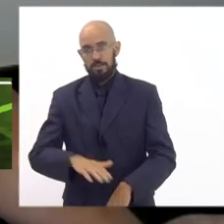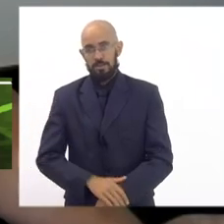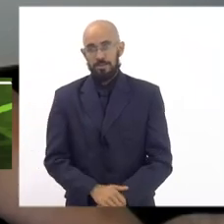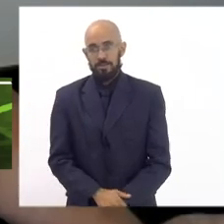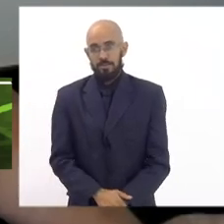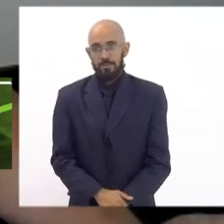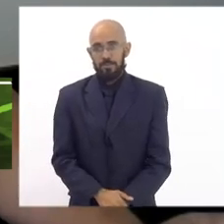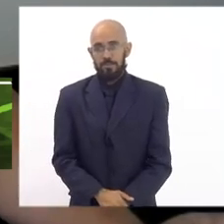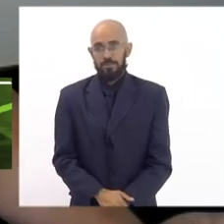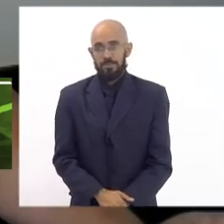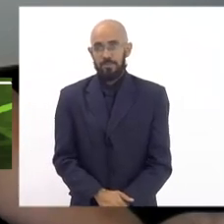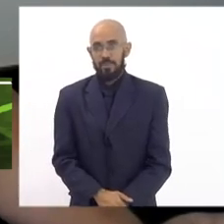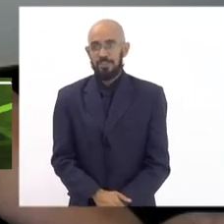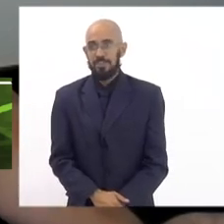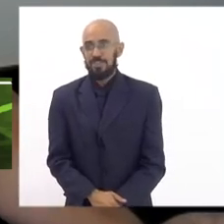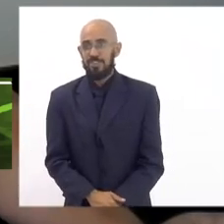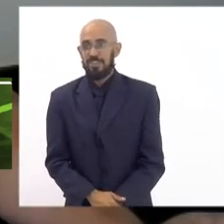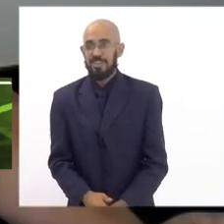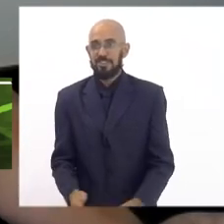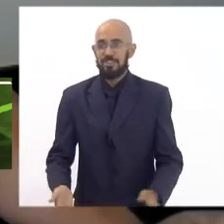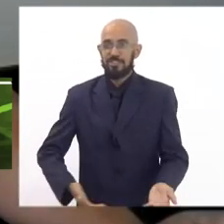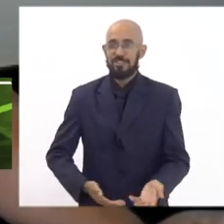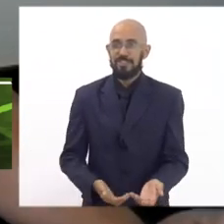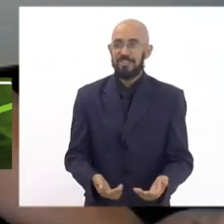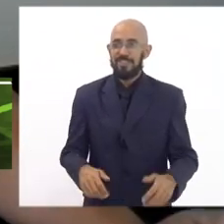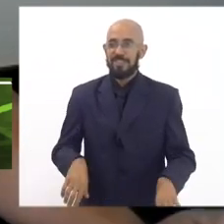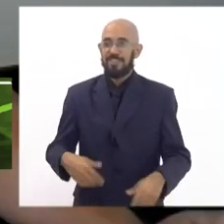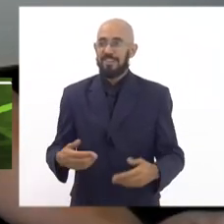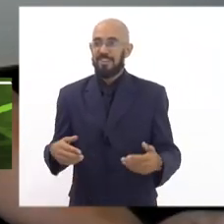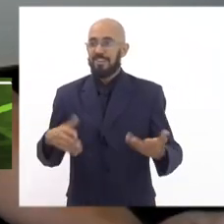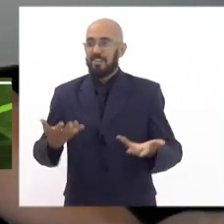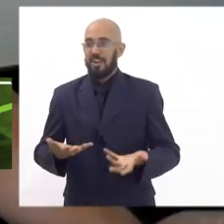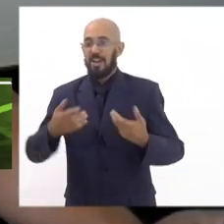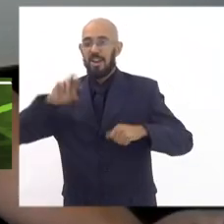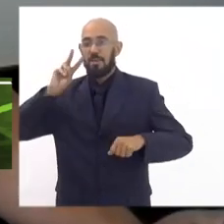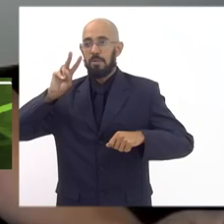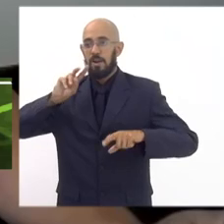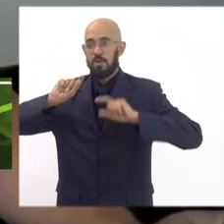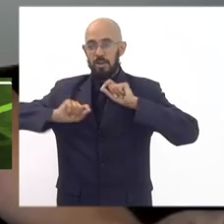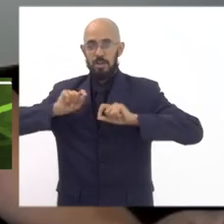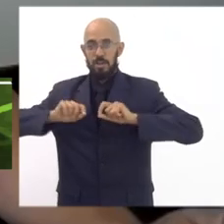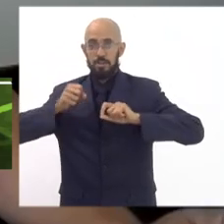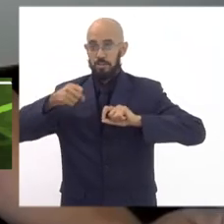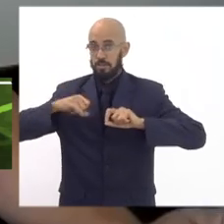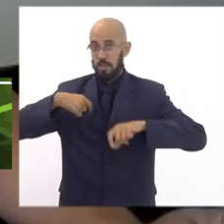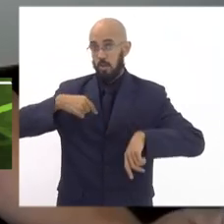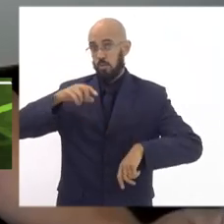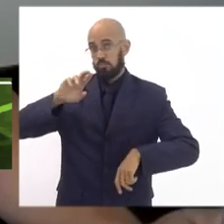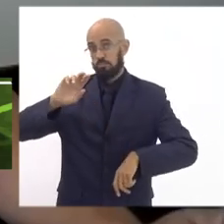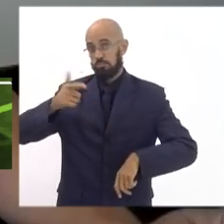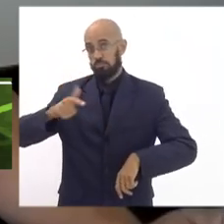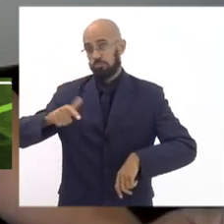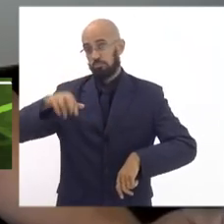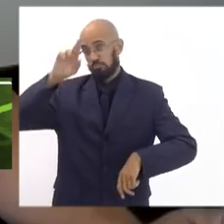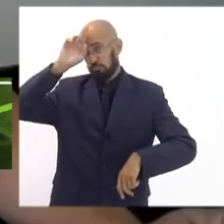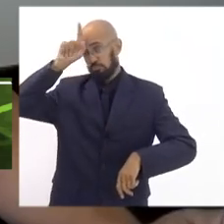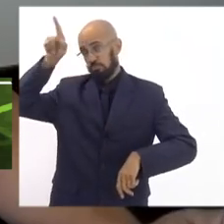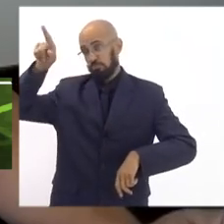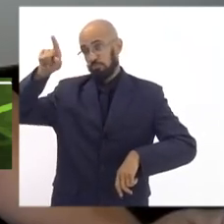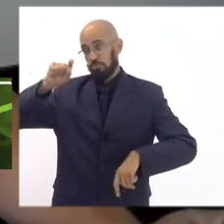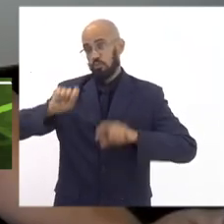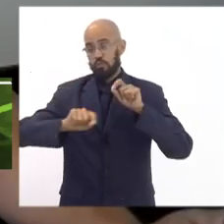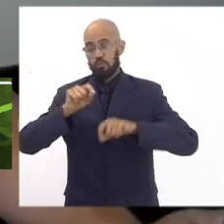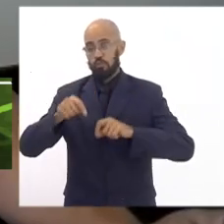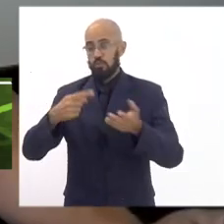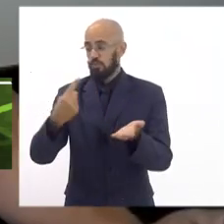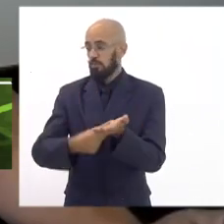Não, eu queria lembrar o seguinte, que se eu não estou enganado, o que nós pactuamos na CCJ